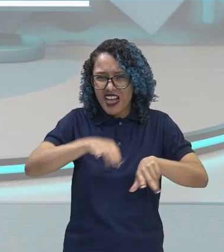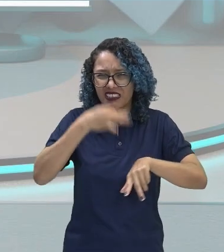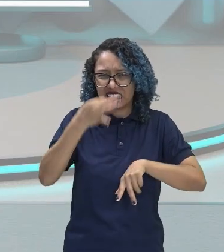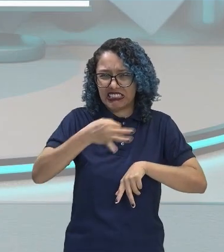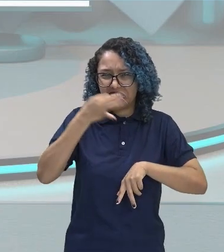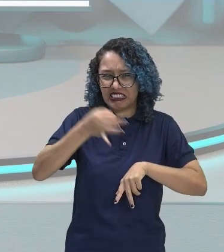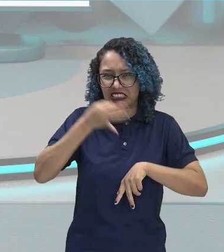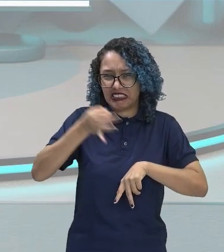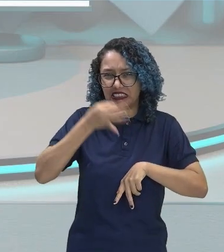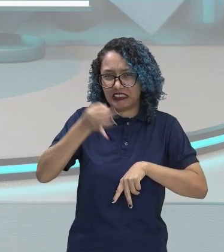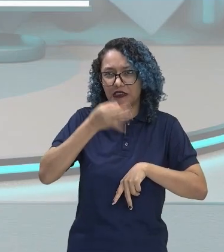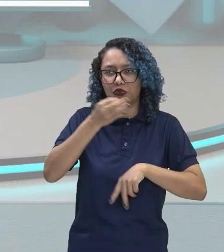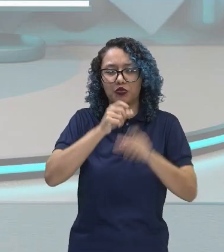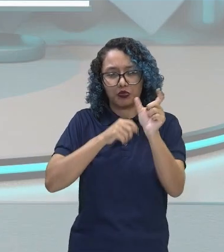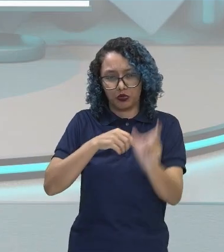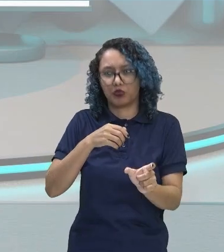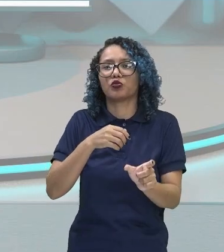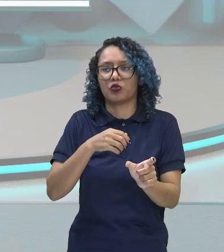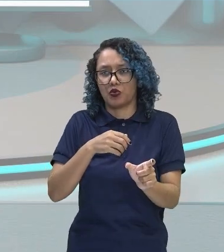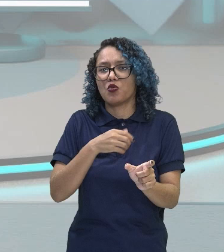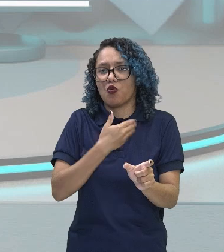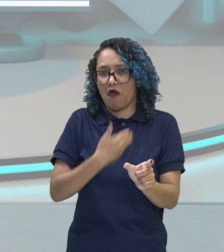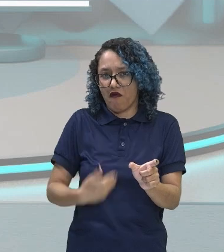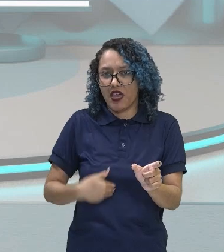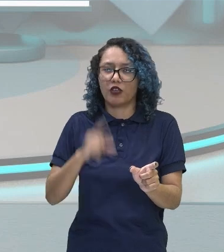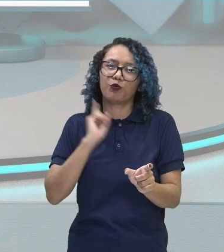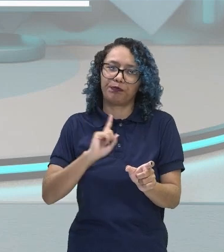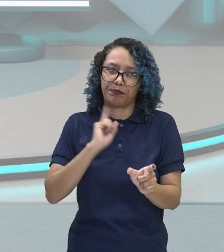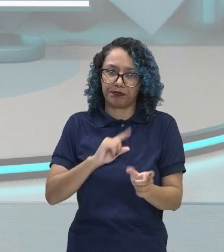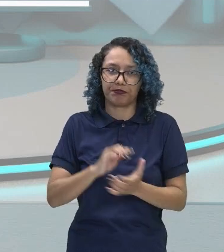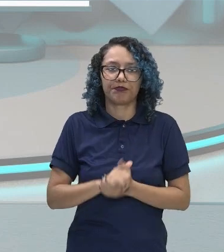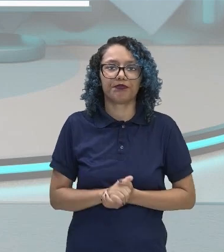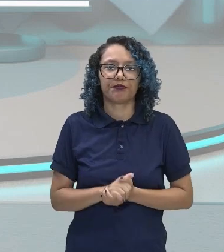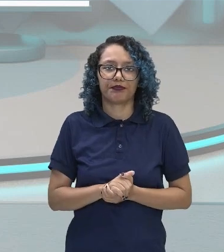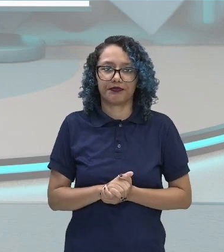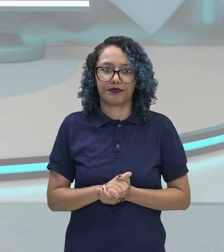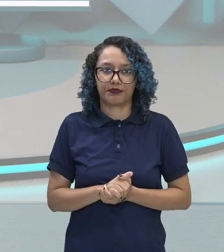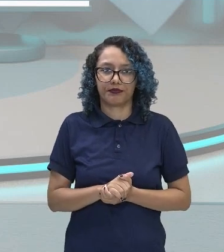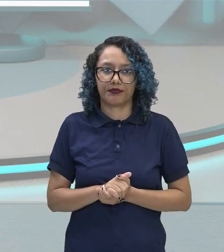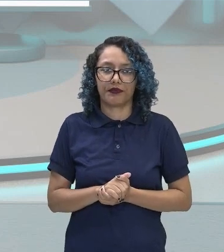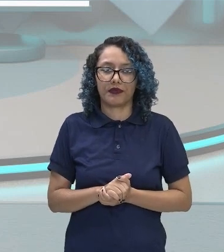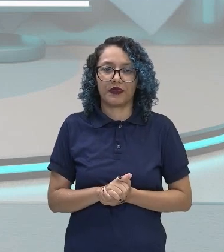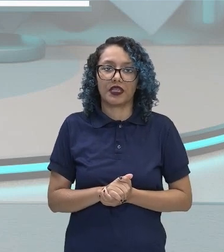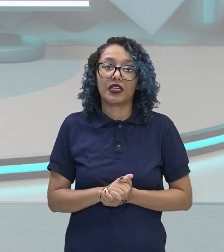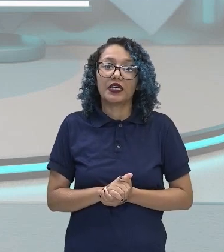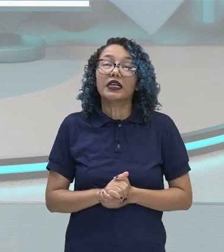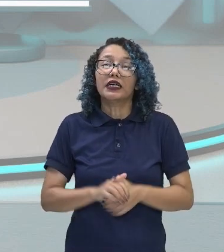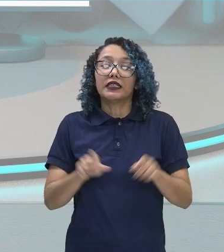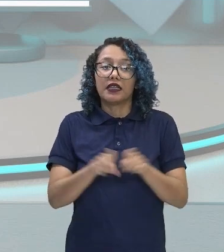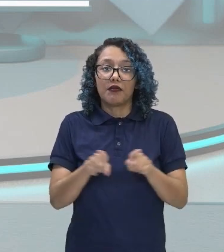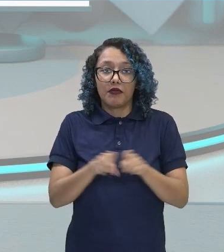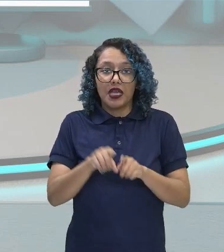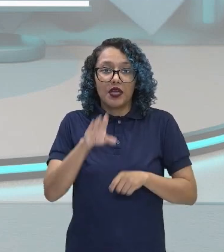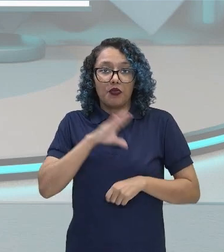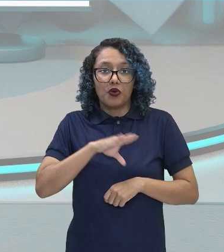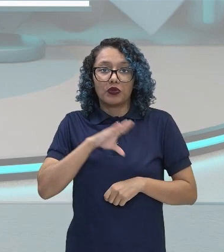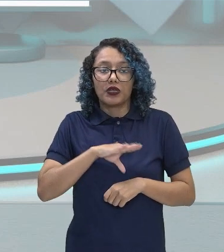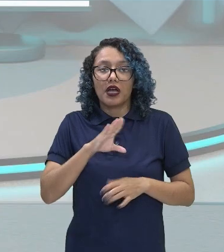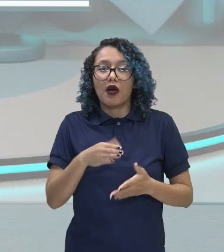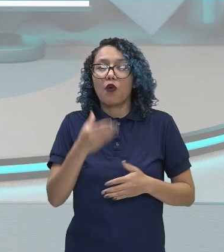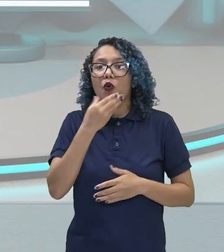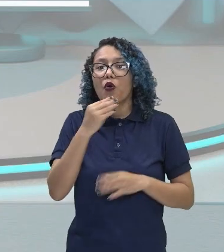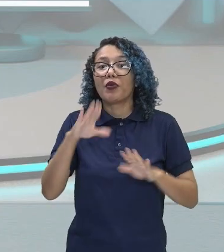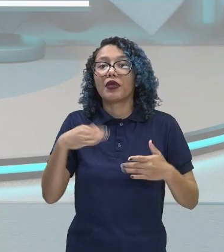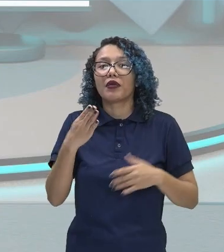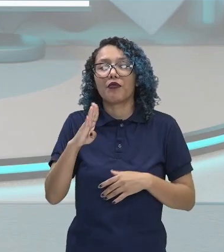que ele faz ao governo de Minas Gerais, tá bom? Em Portugal, nós temos Bocage, que